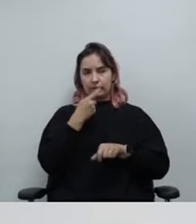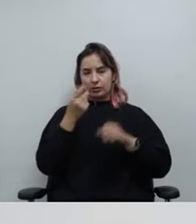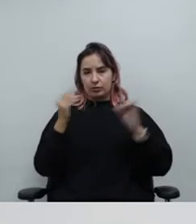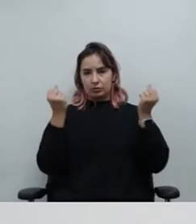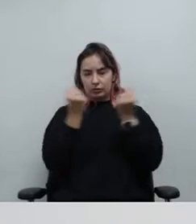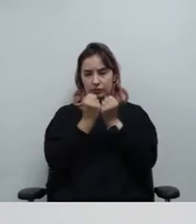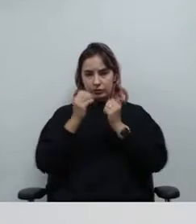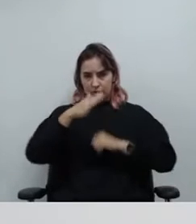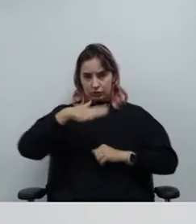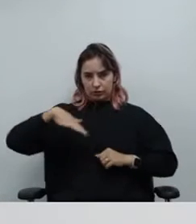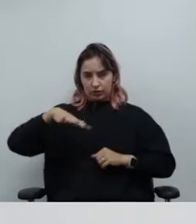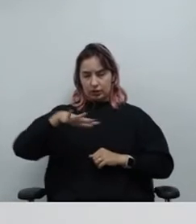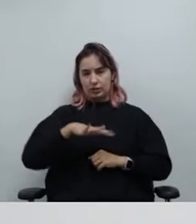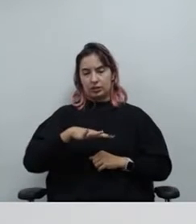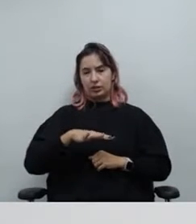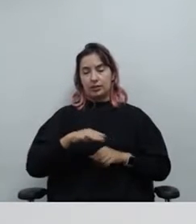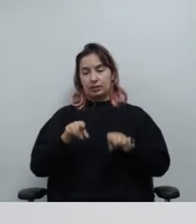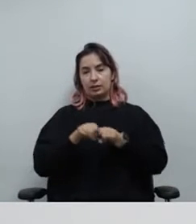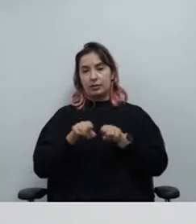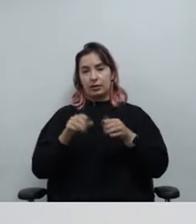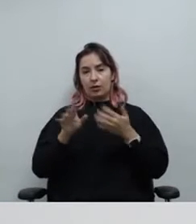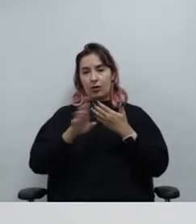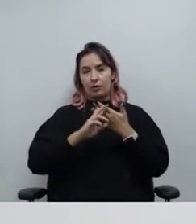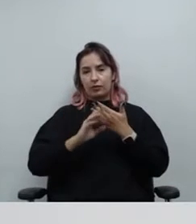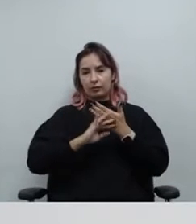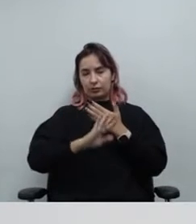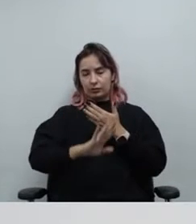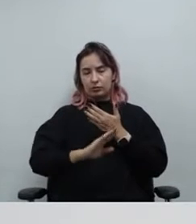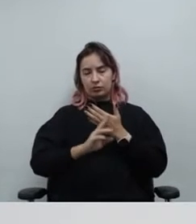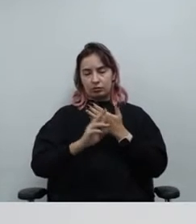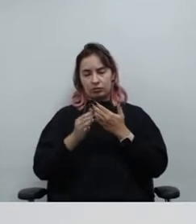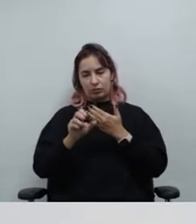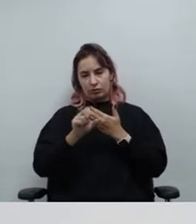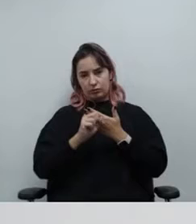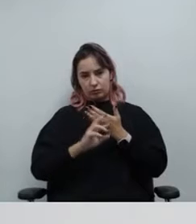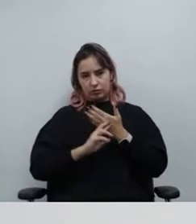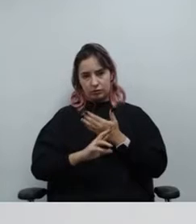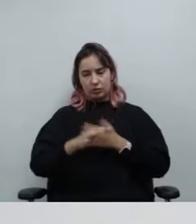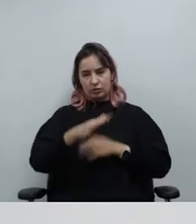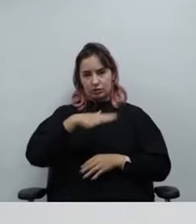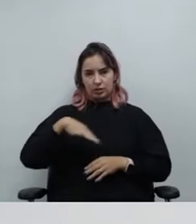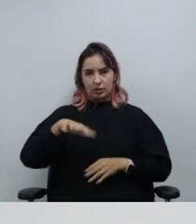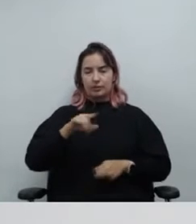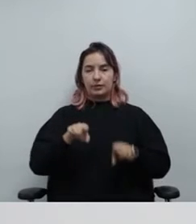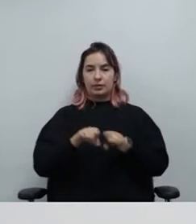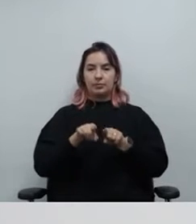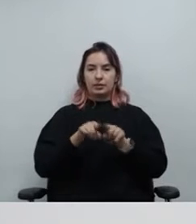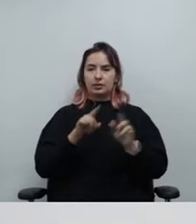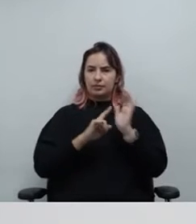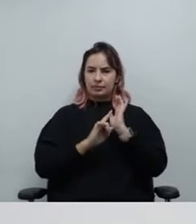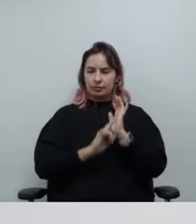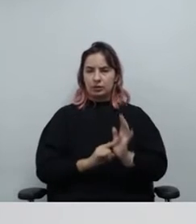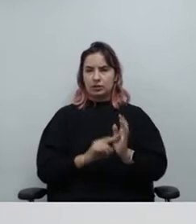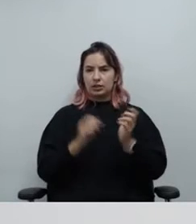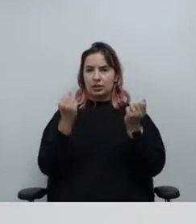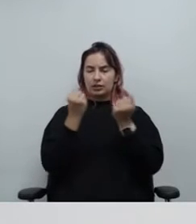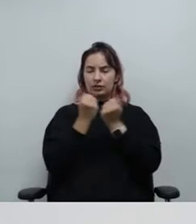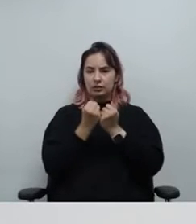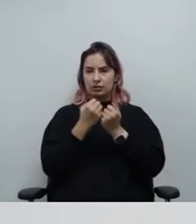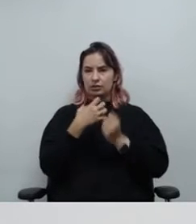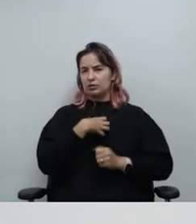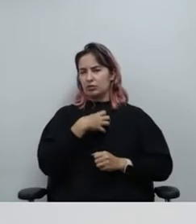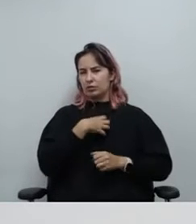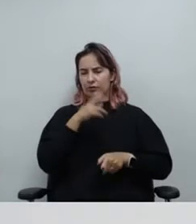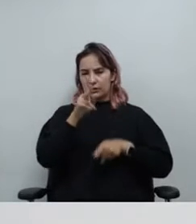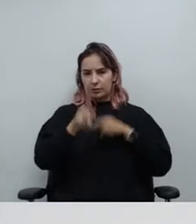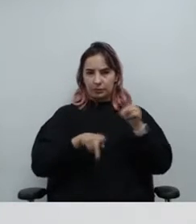ouvidoria geral aqui representada, que faz um trabalho importantíssimo de apontar esses aprimoramentos também da atuação da Defensoria, de ouvir a